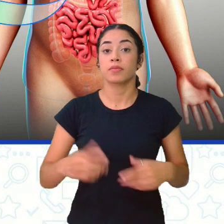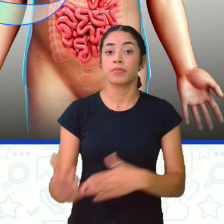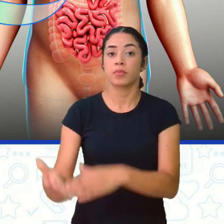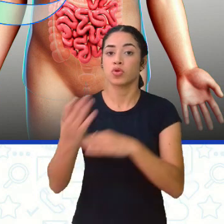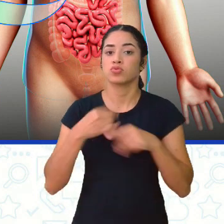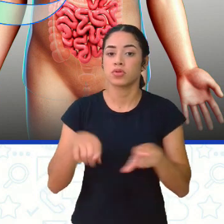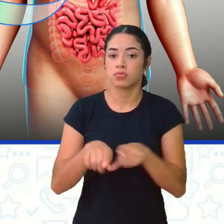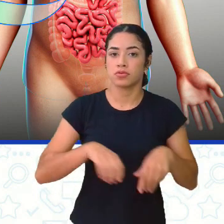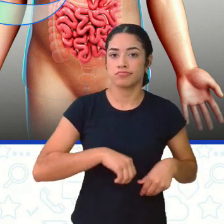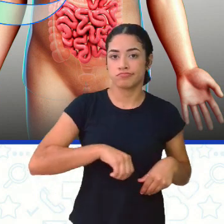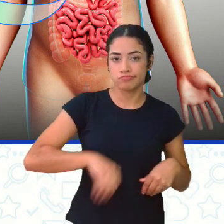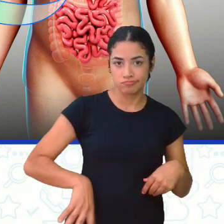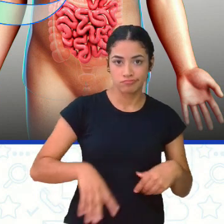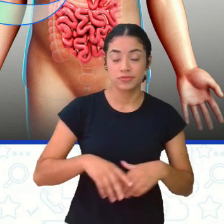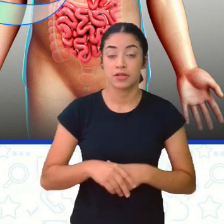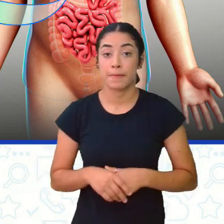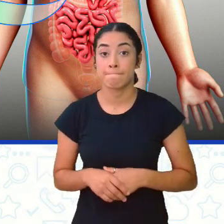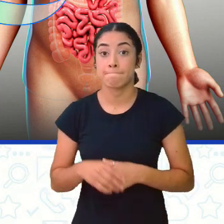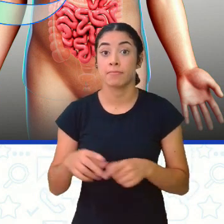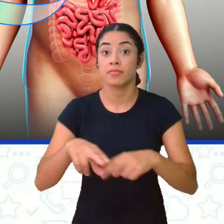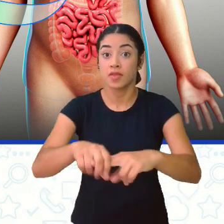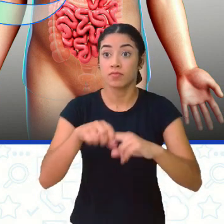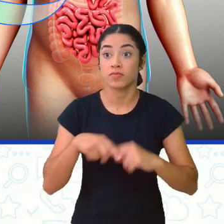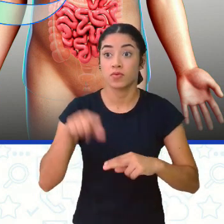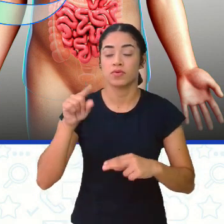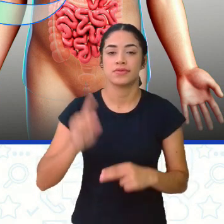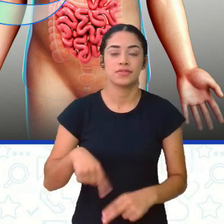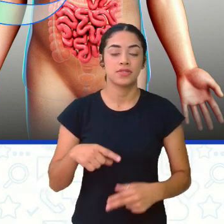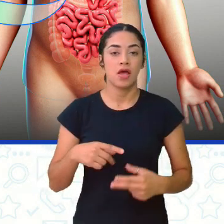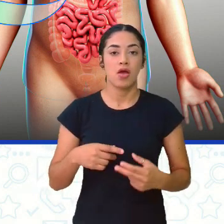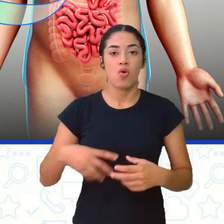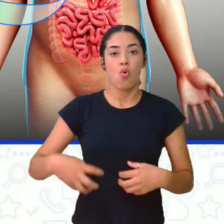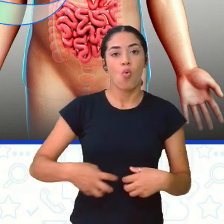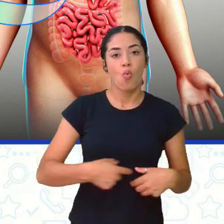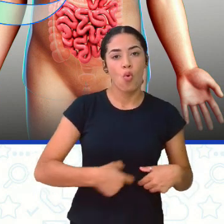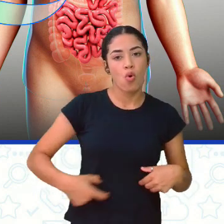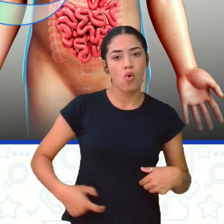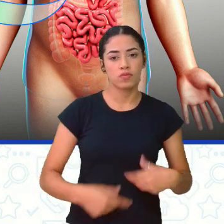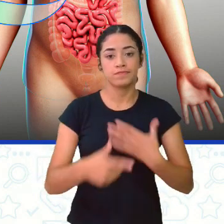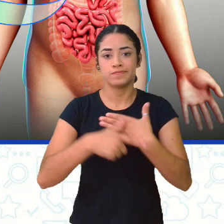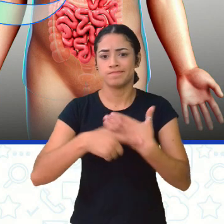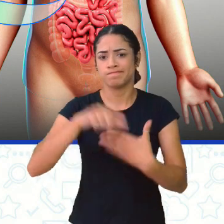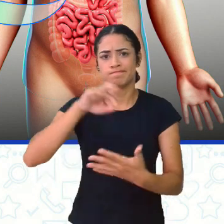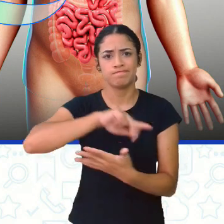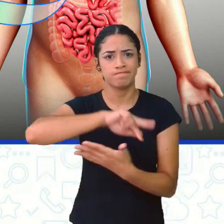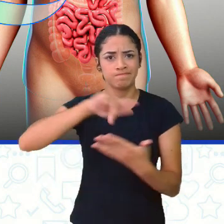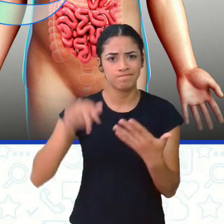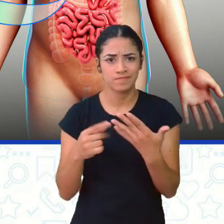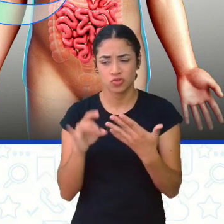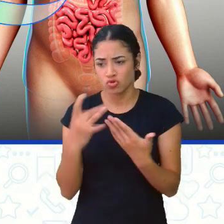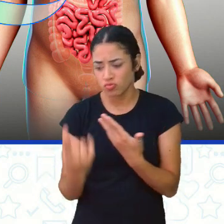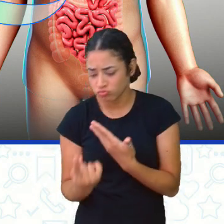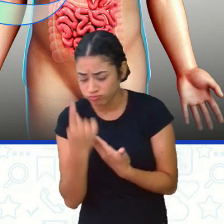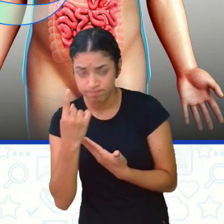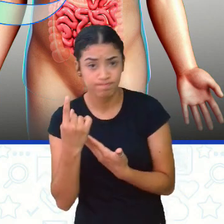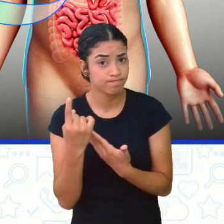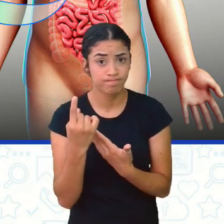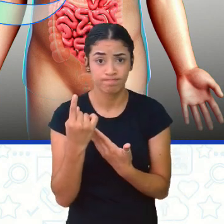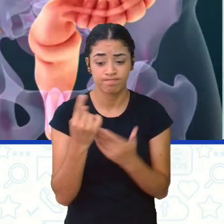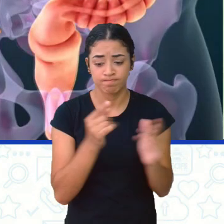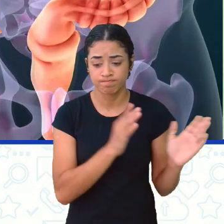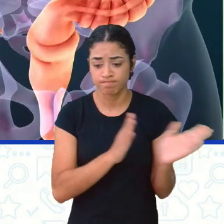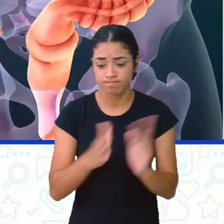diz que o pâncreas é um órgão misto, de função mista, porque realiza mais de um processo dentro do nosso